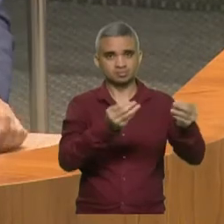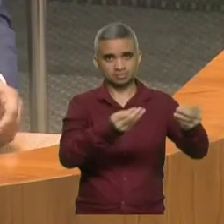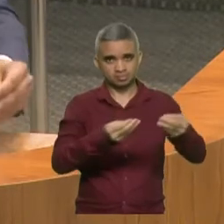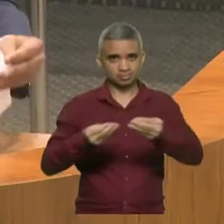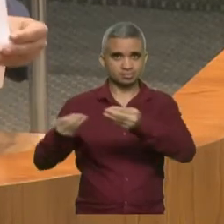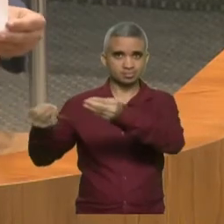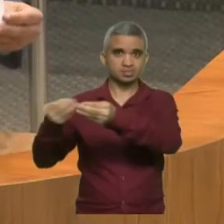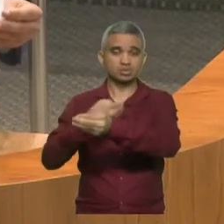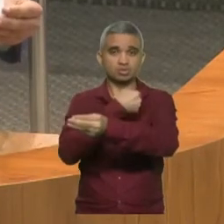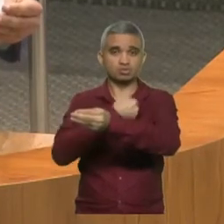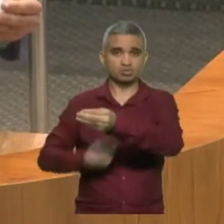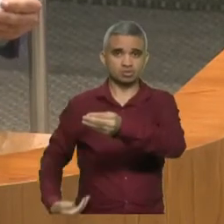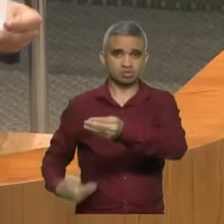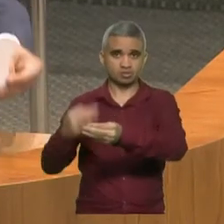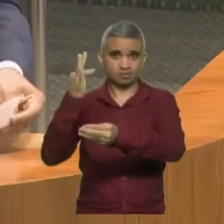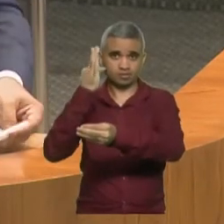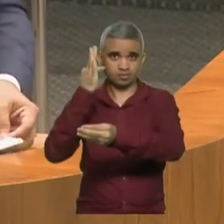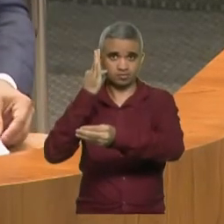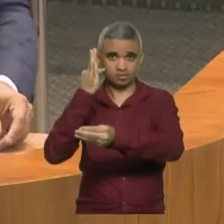de número